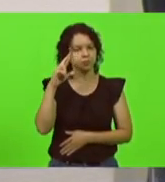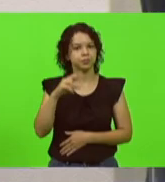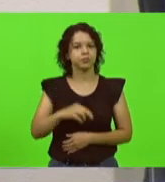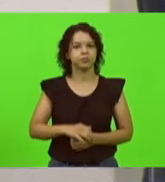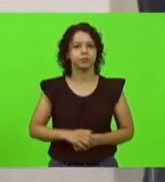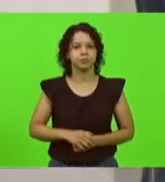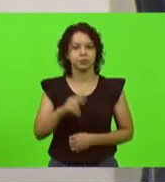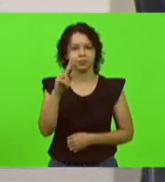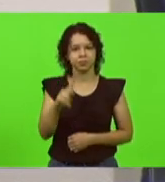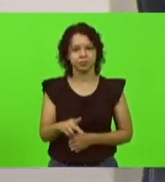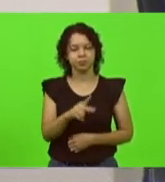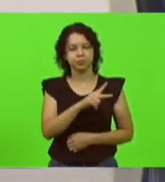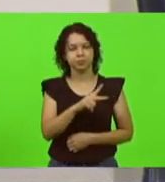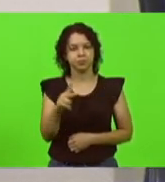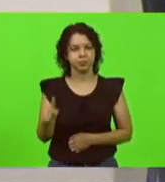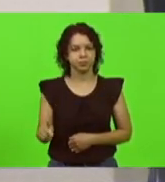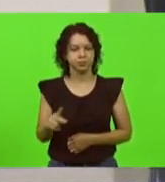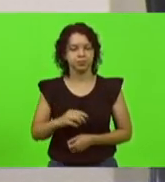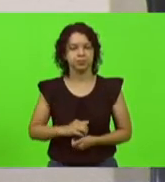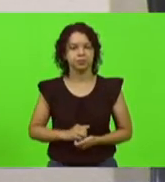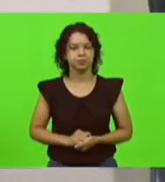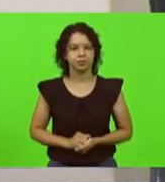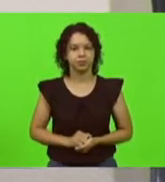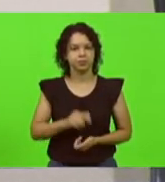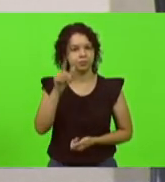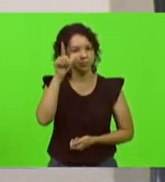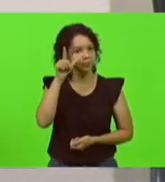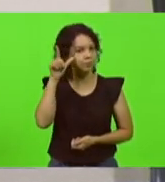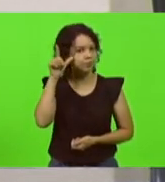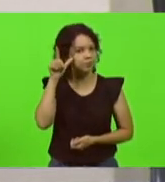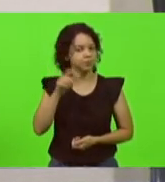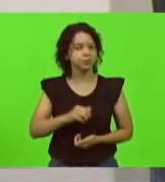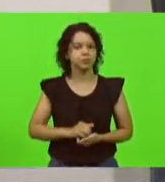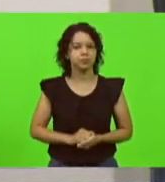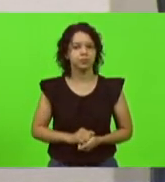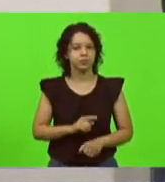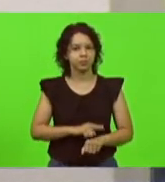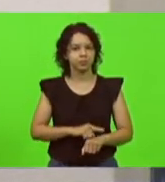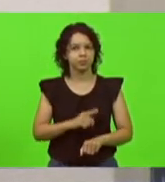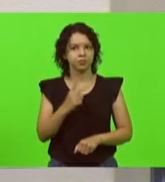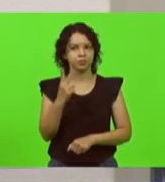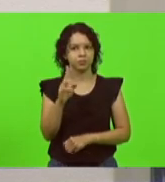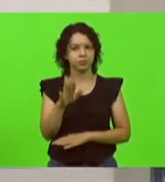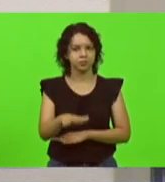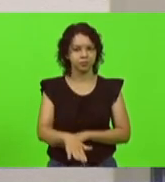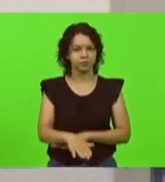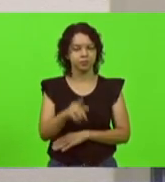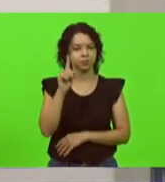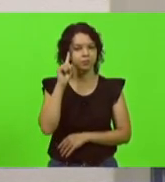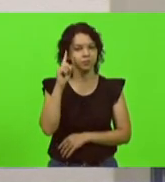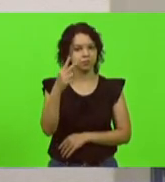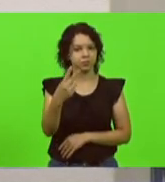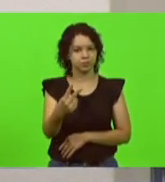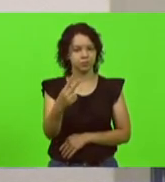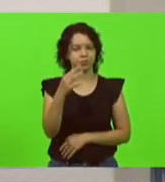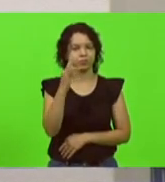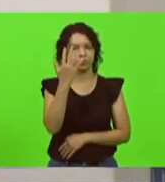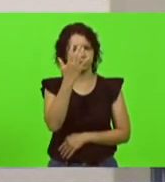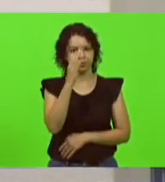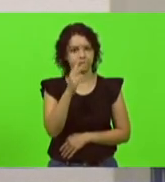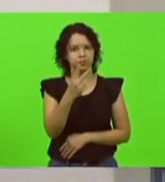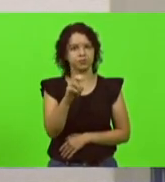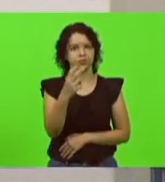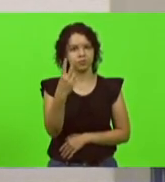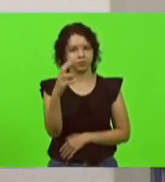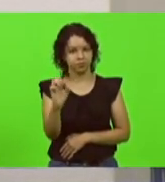Pedro Baldiceira e Laércio Schuster. Às 14 horas do dia 2 de fevereiro de 2022, nesta